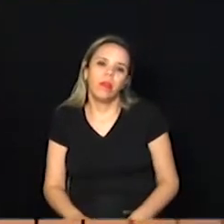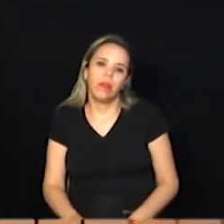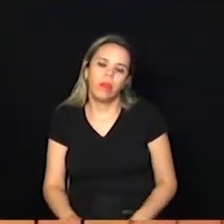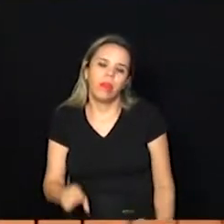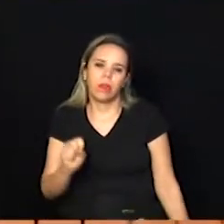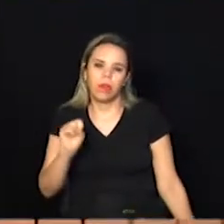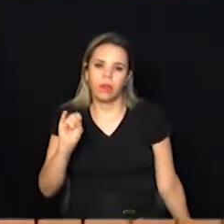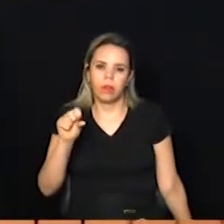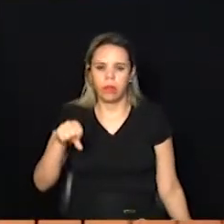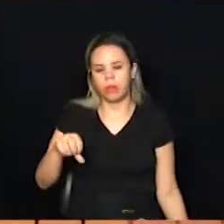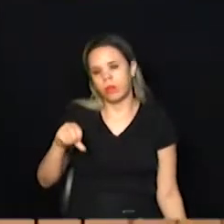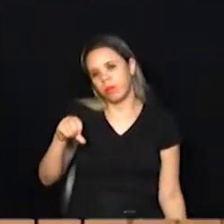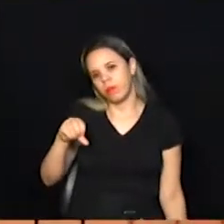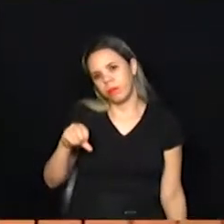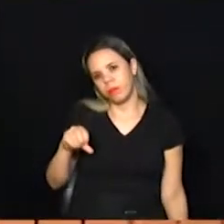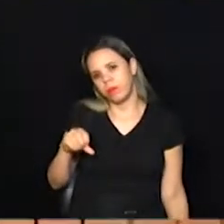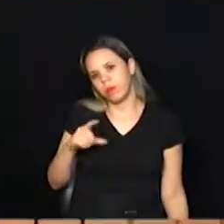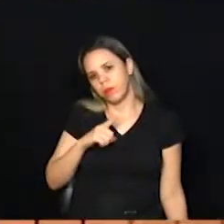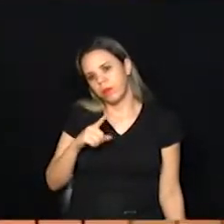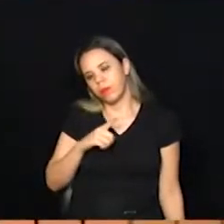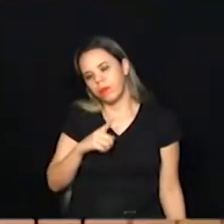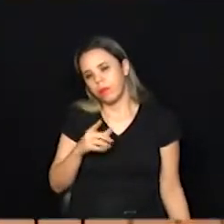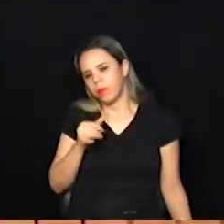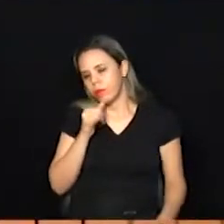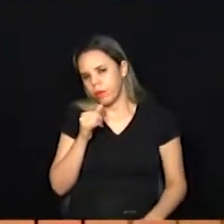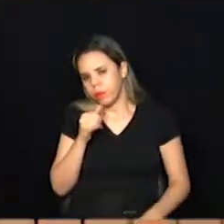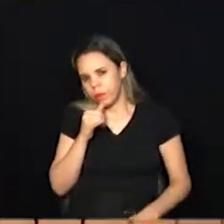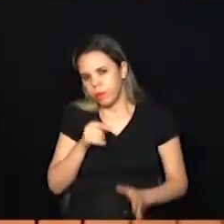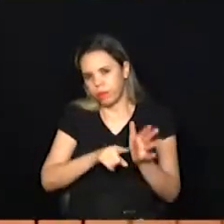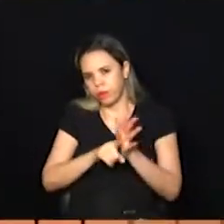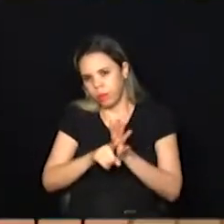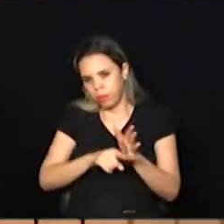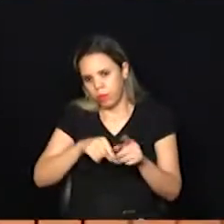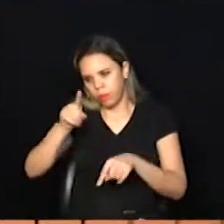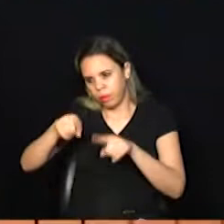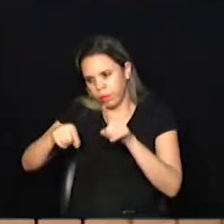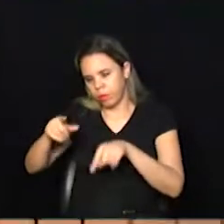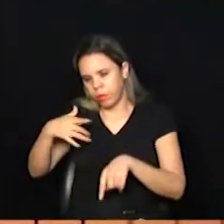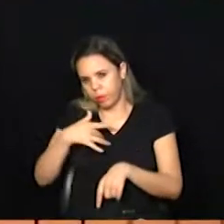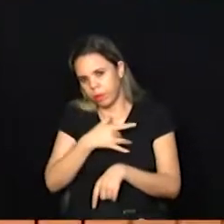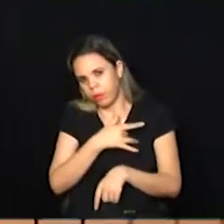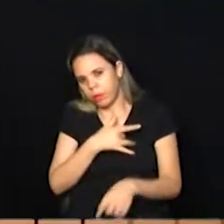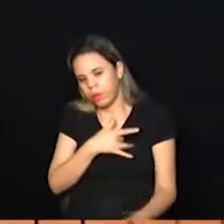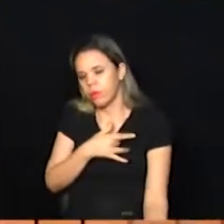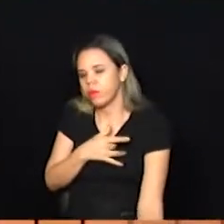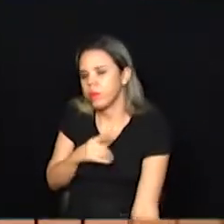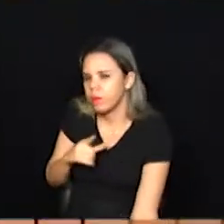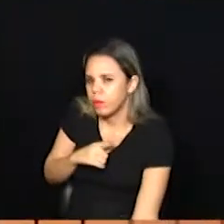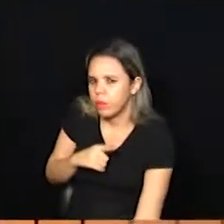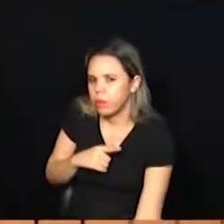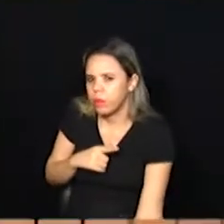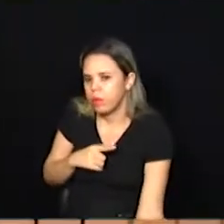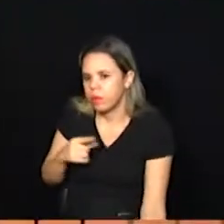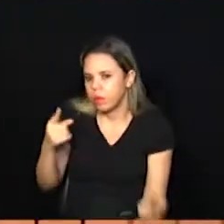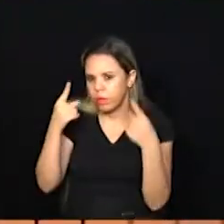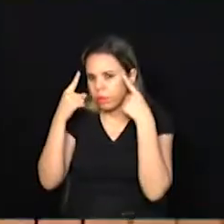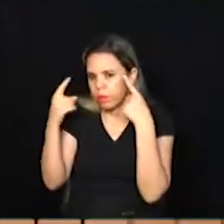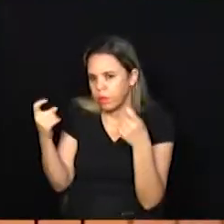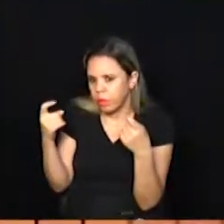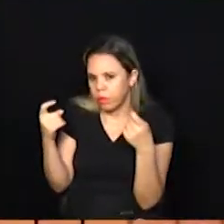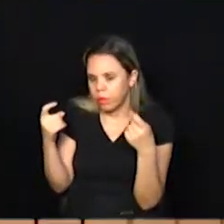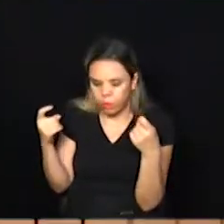tem toda uma complexidade, porque ele levanta dados da saúde, dados de violência